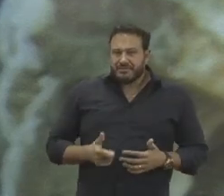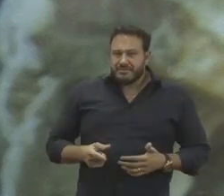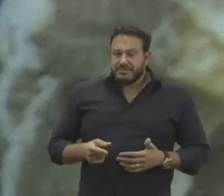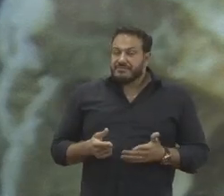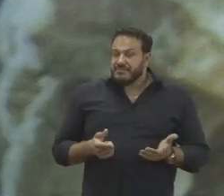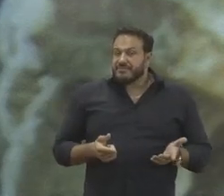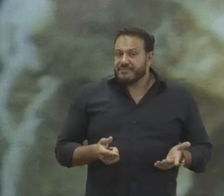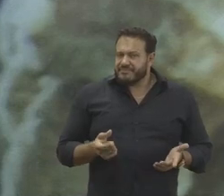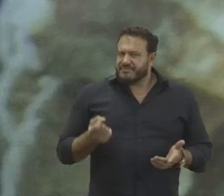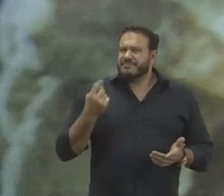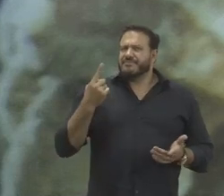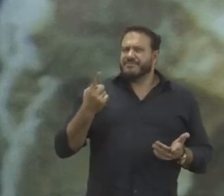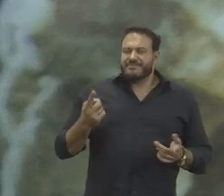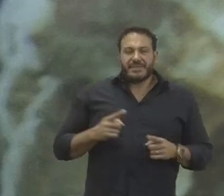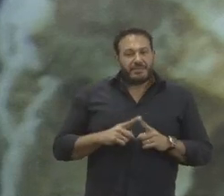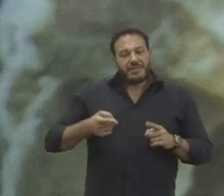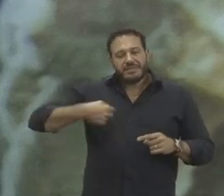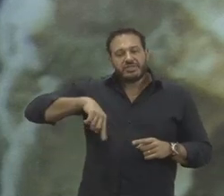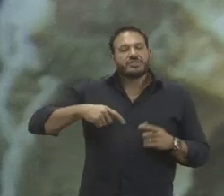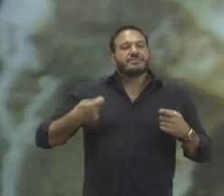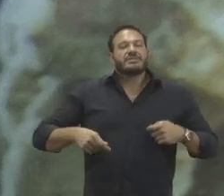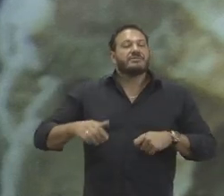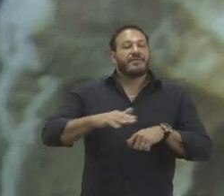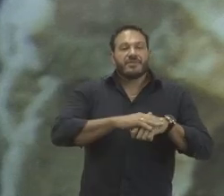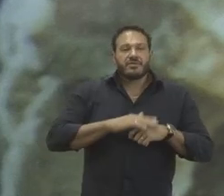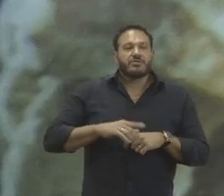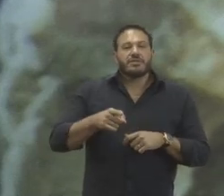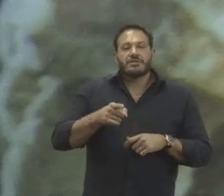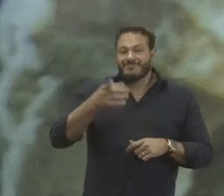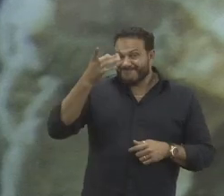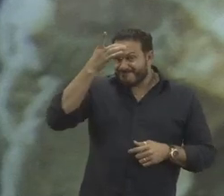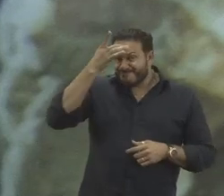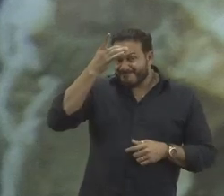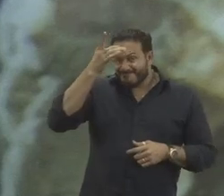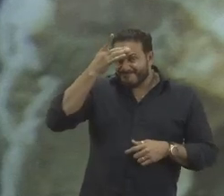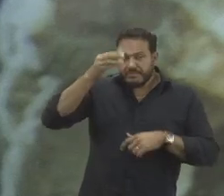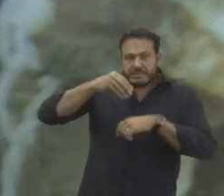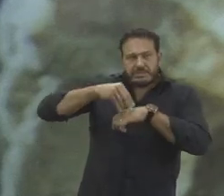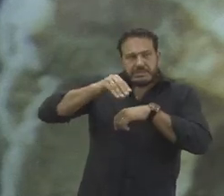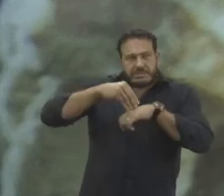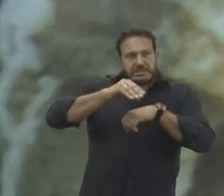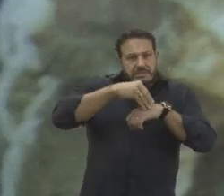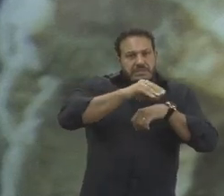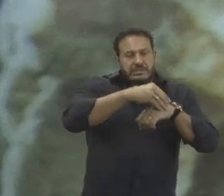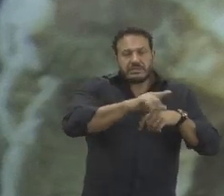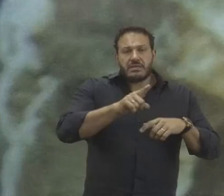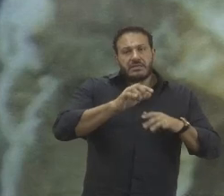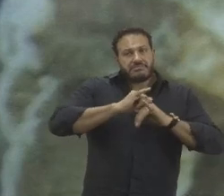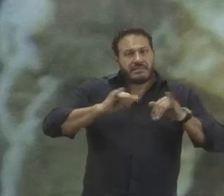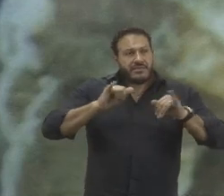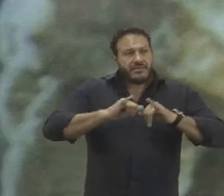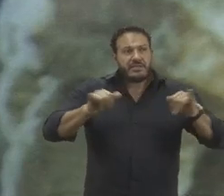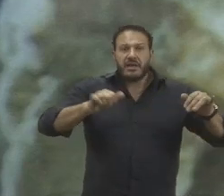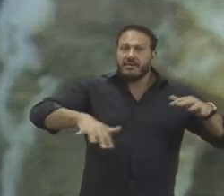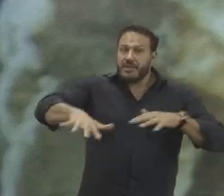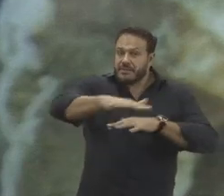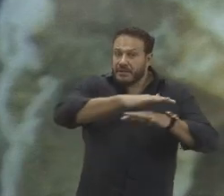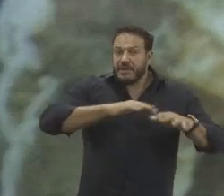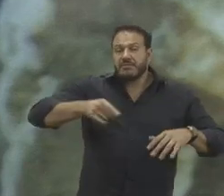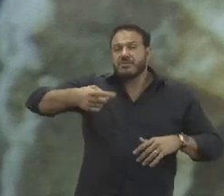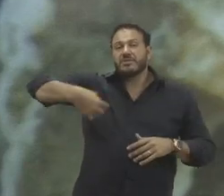aí o que que a gente precisa fazer eh conscientizar né Eh levar essa mensagem levar essa